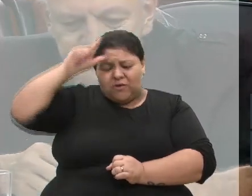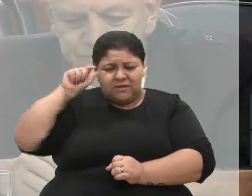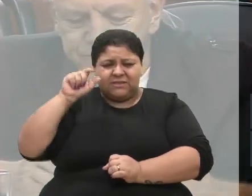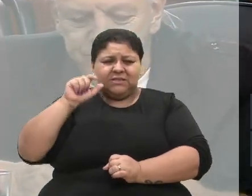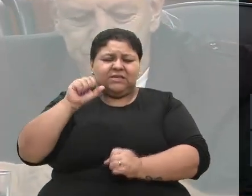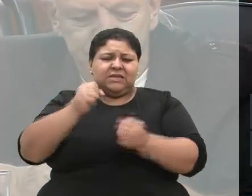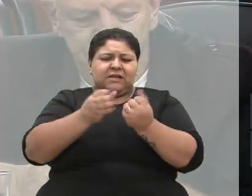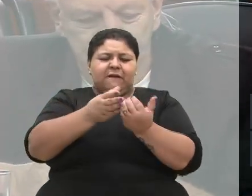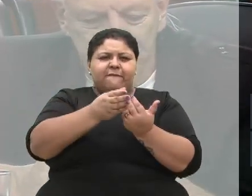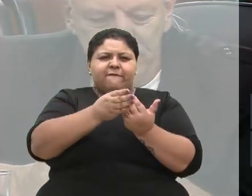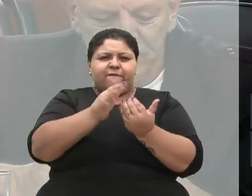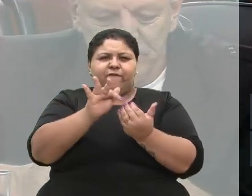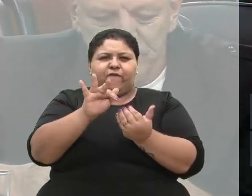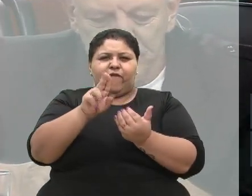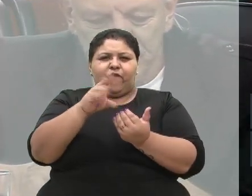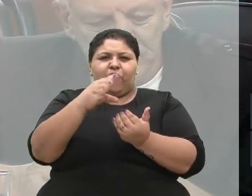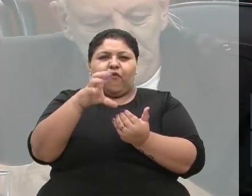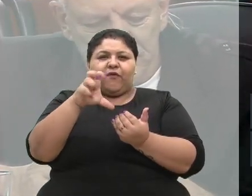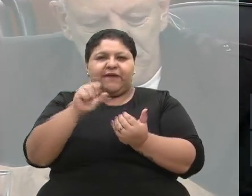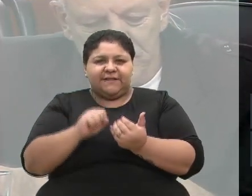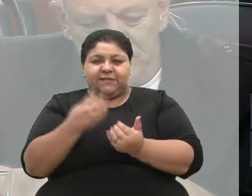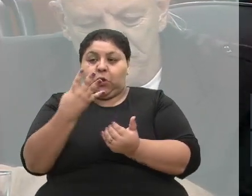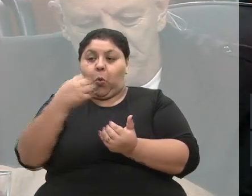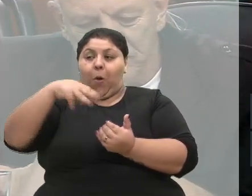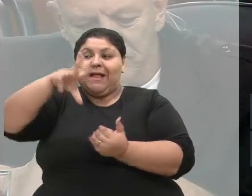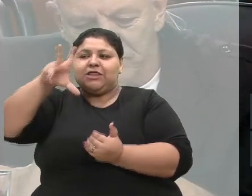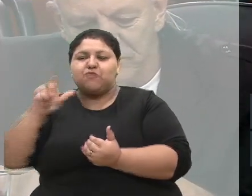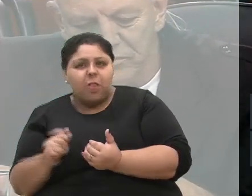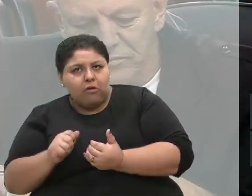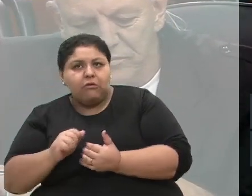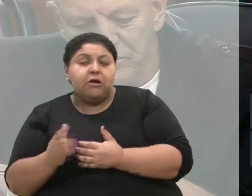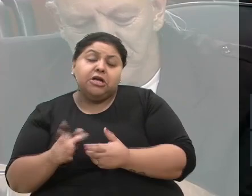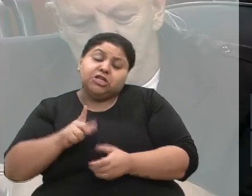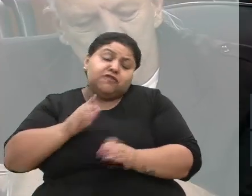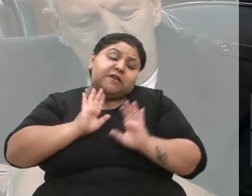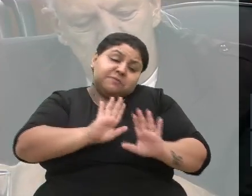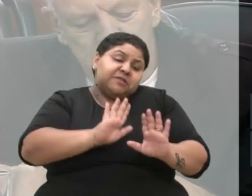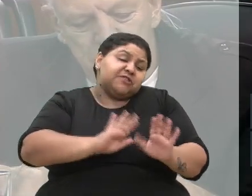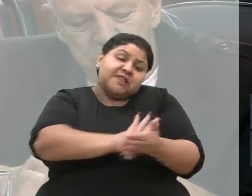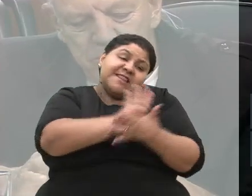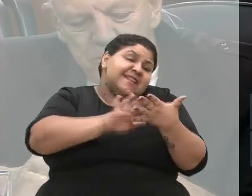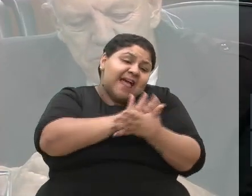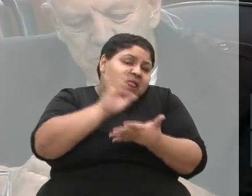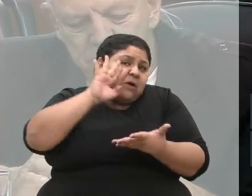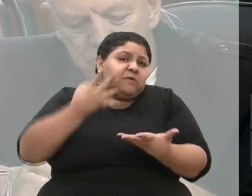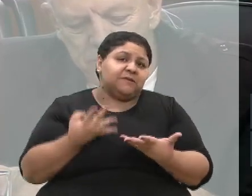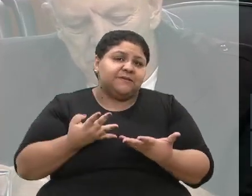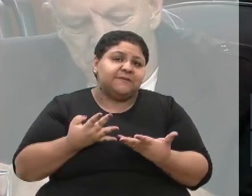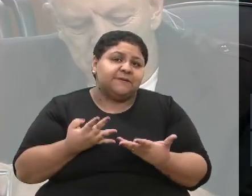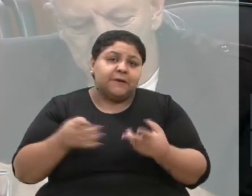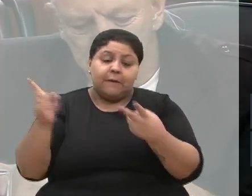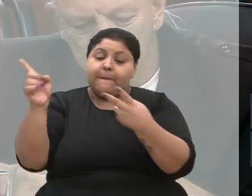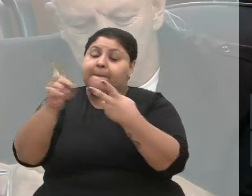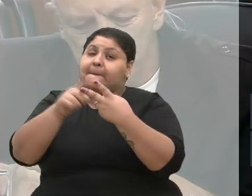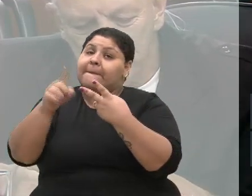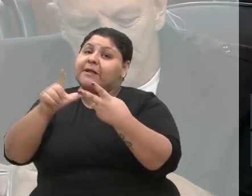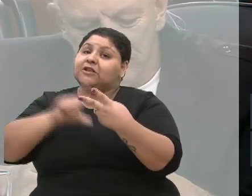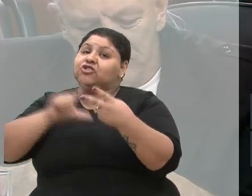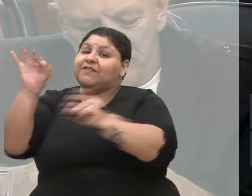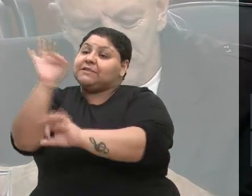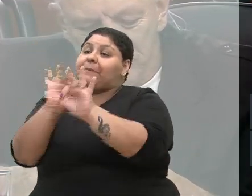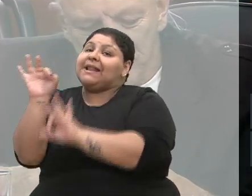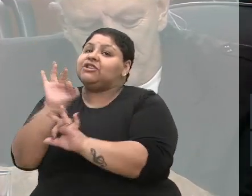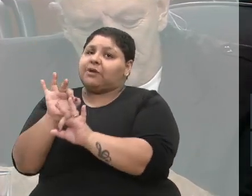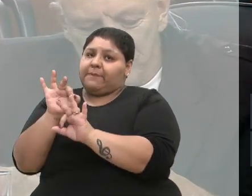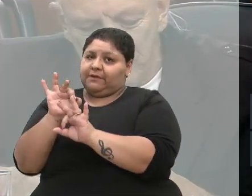depois a obra parou. Tivesse mantido, nada disso teria acontecido. E B, se tivesse